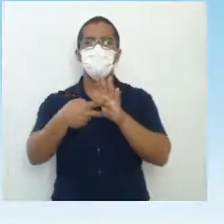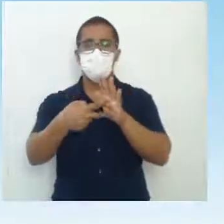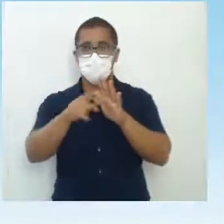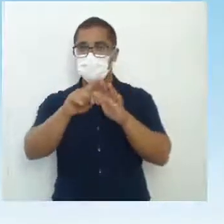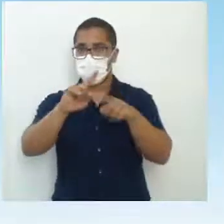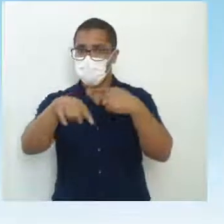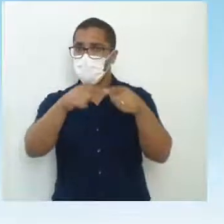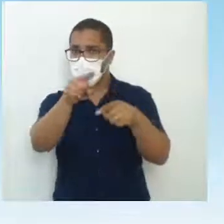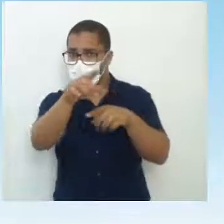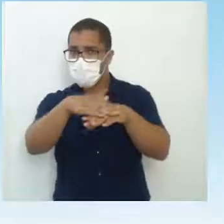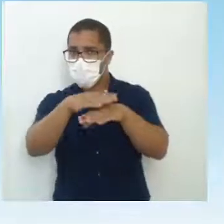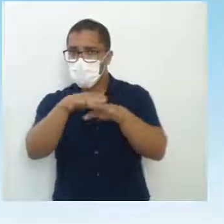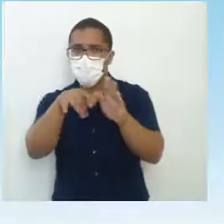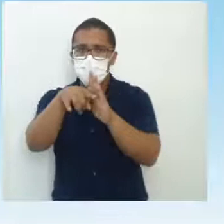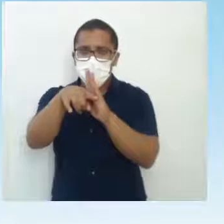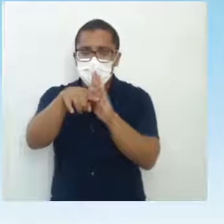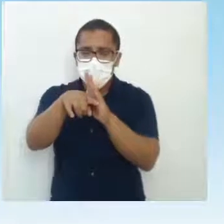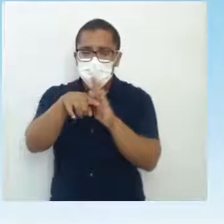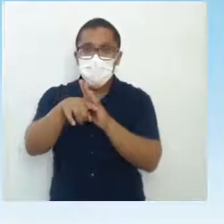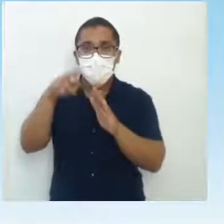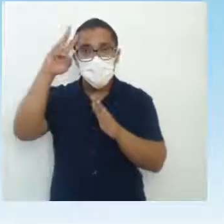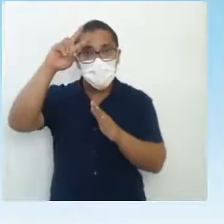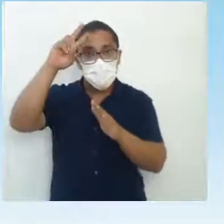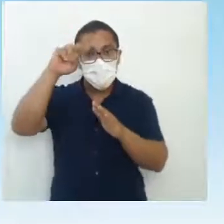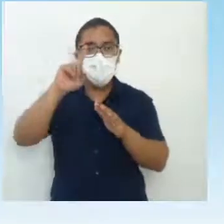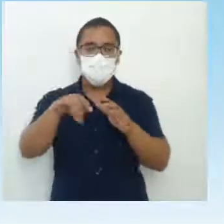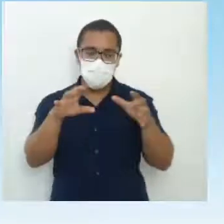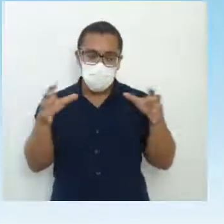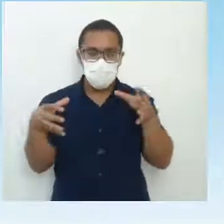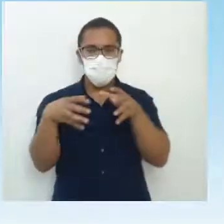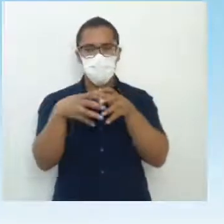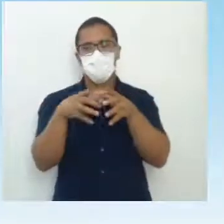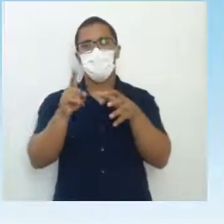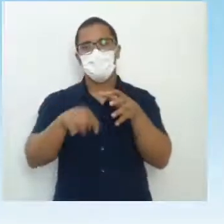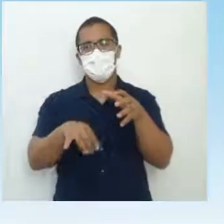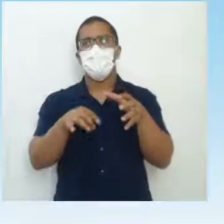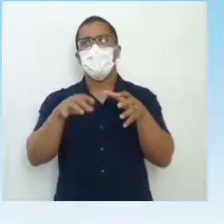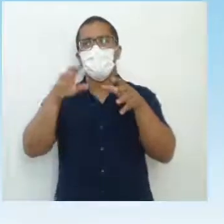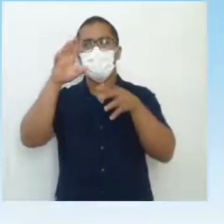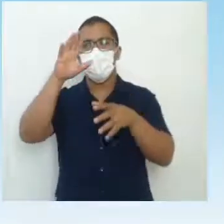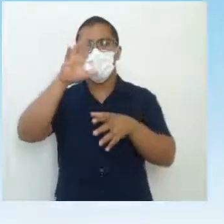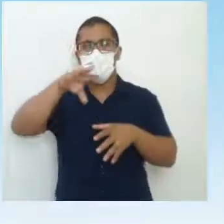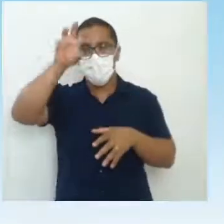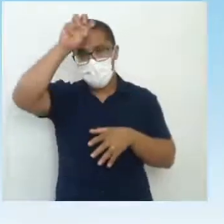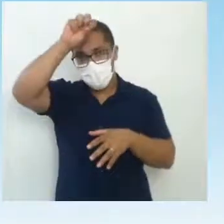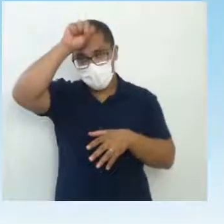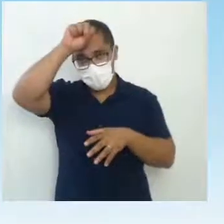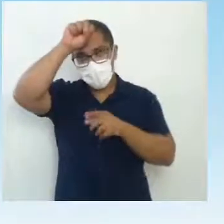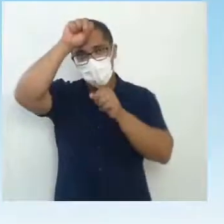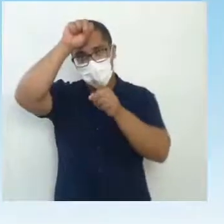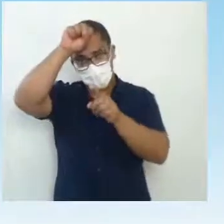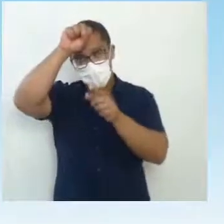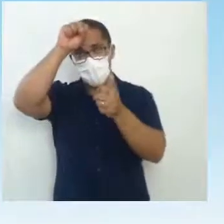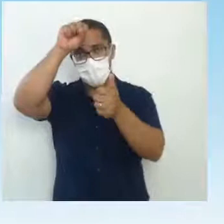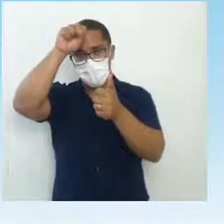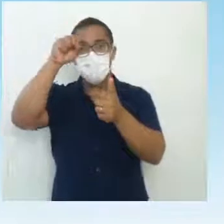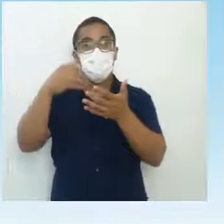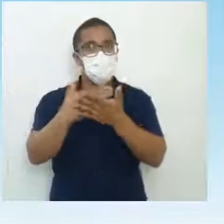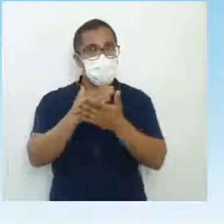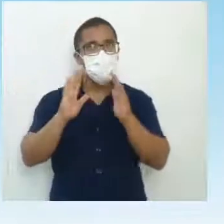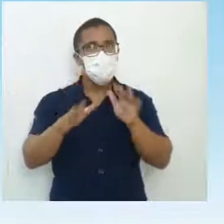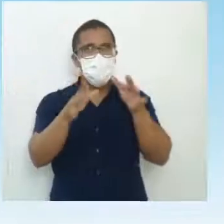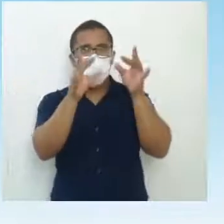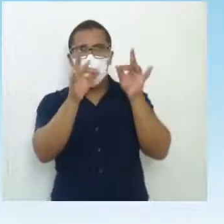clarividência, certo? E lembrar que é uma doutrina espiritualista. Então nós temos aqui alguns pontos que você